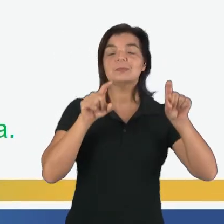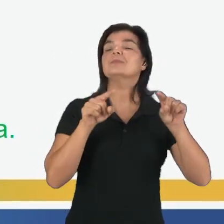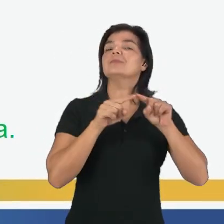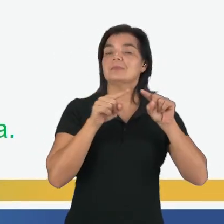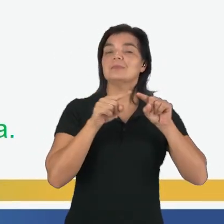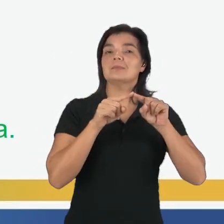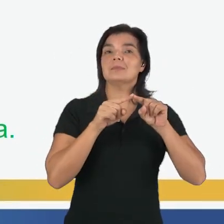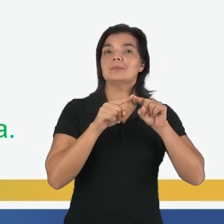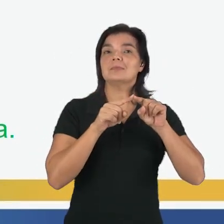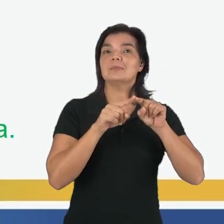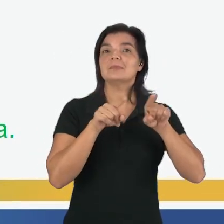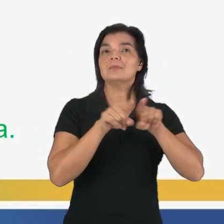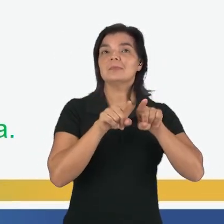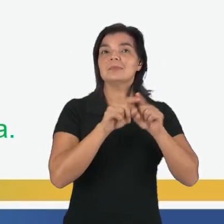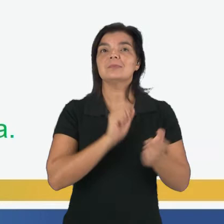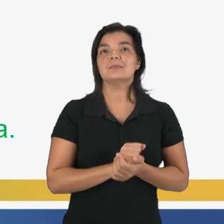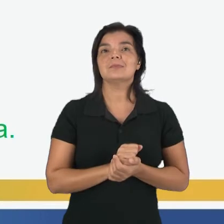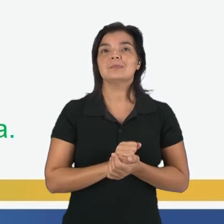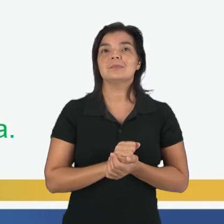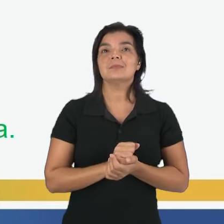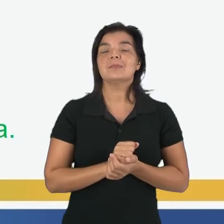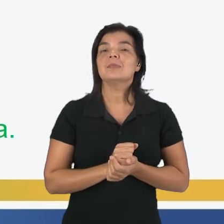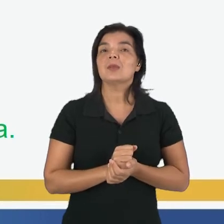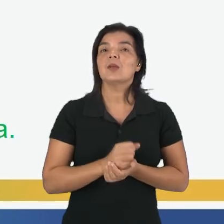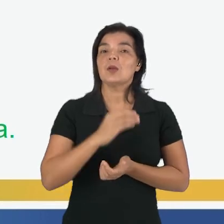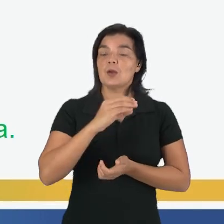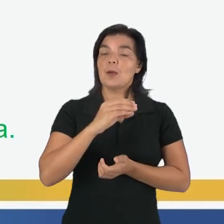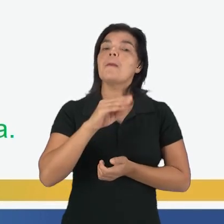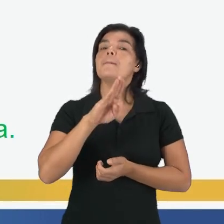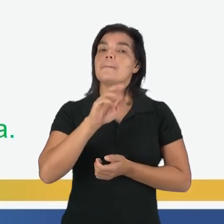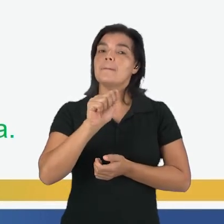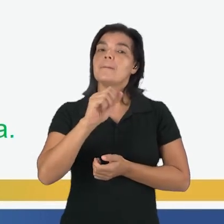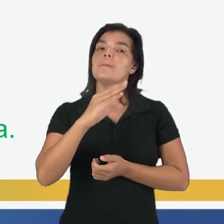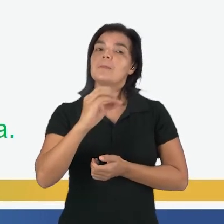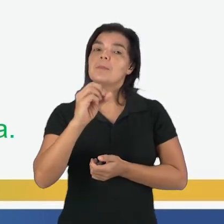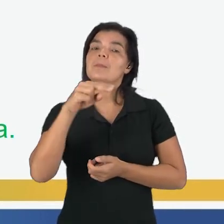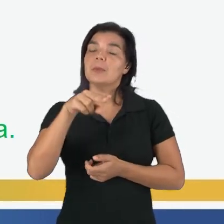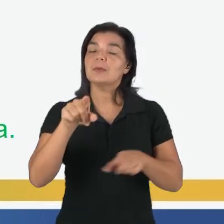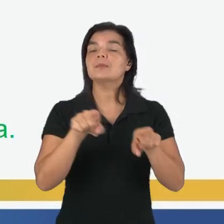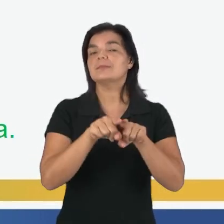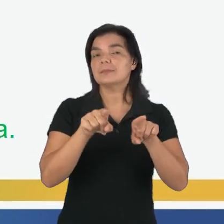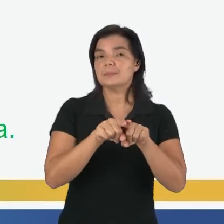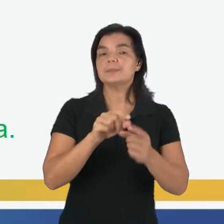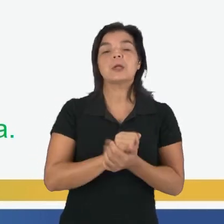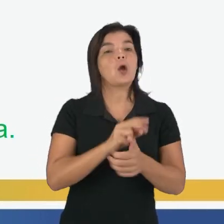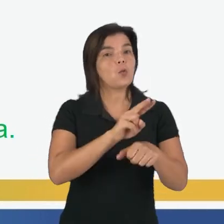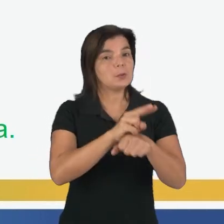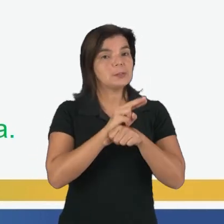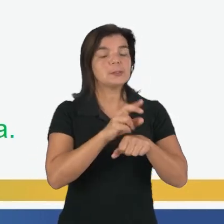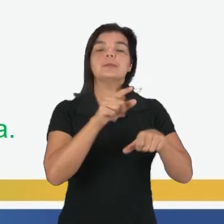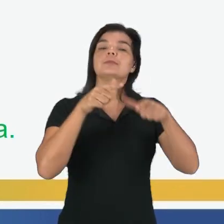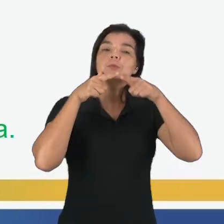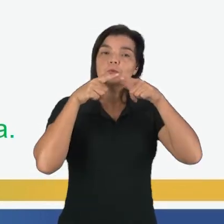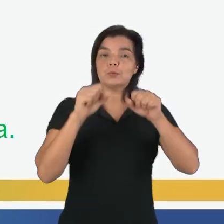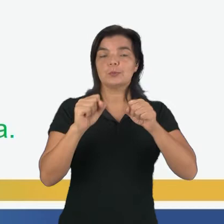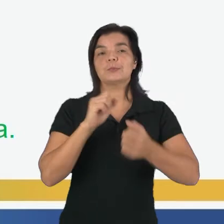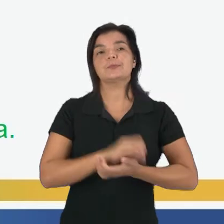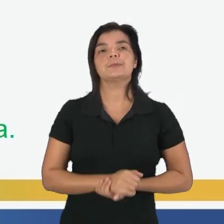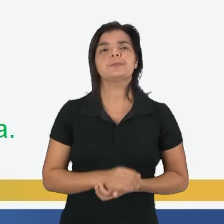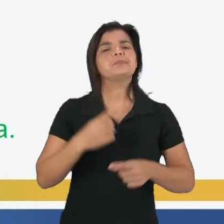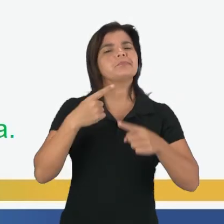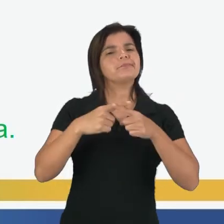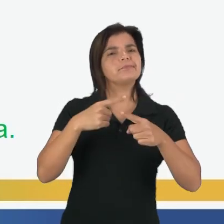do personagem é Chico Bacon. E bacon também é um exemplo de estrangeirismo. Bom, na letra B,